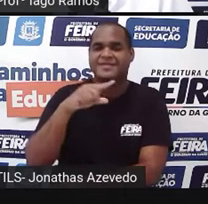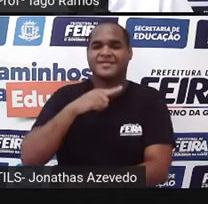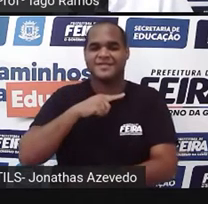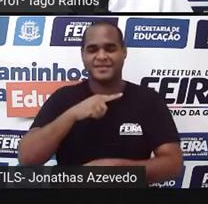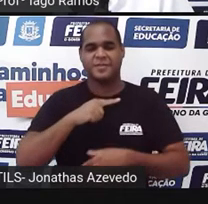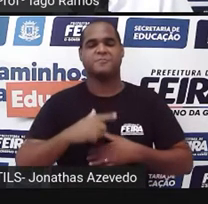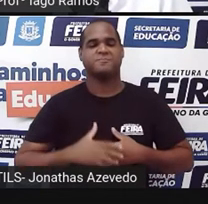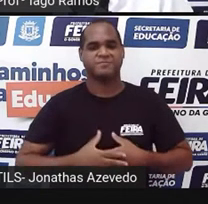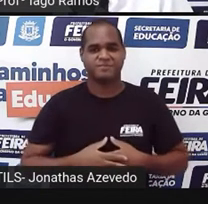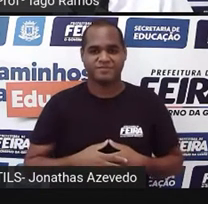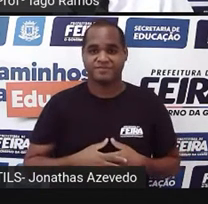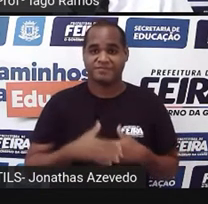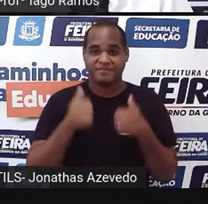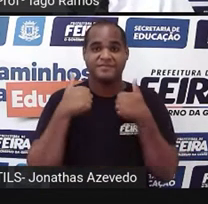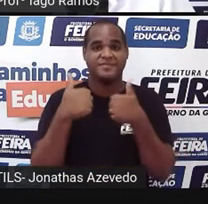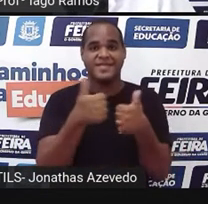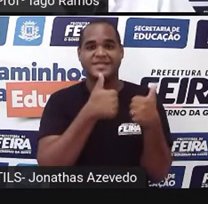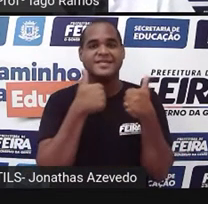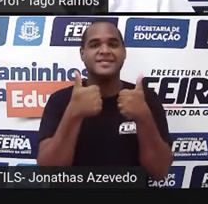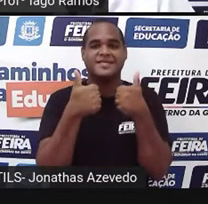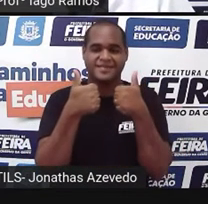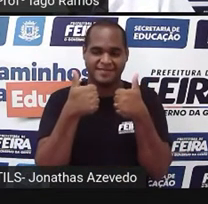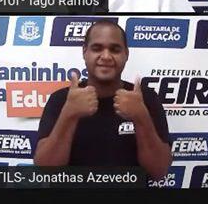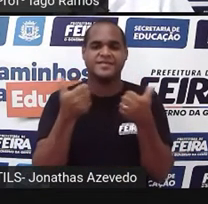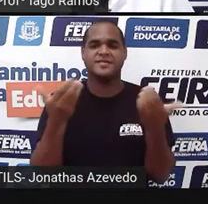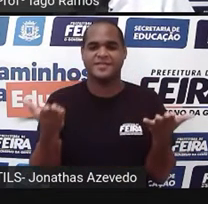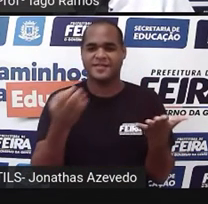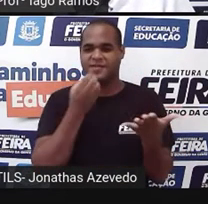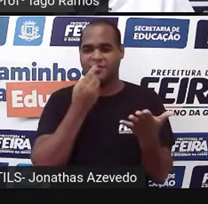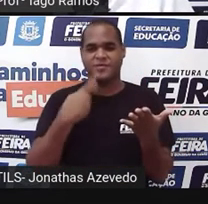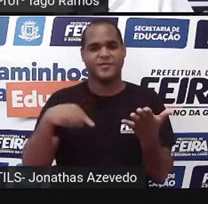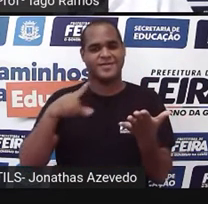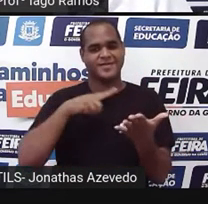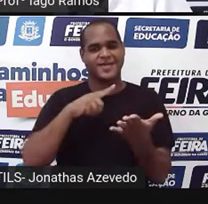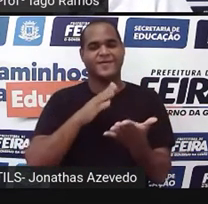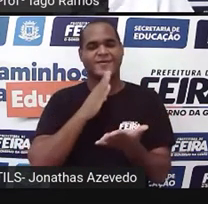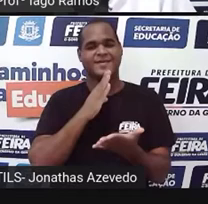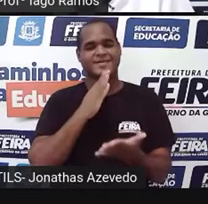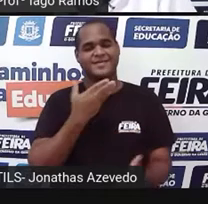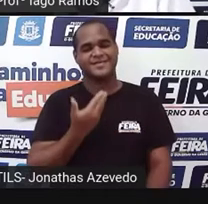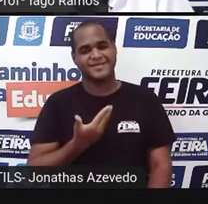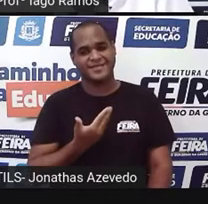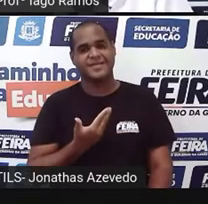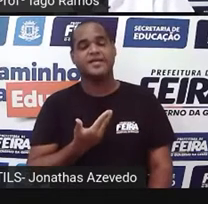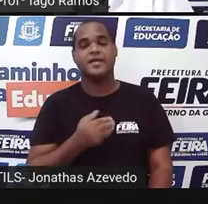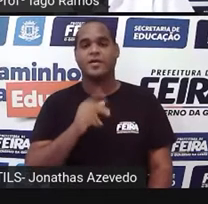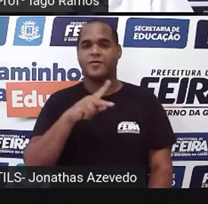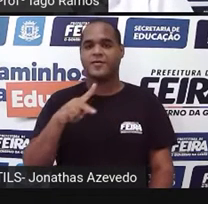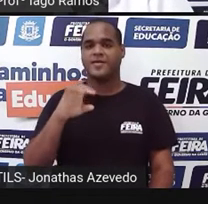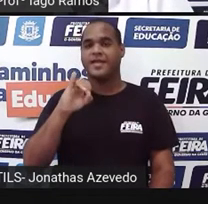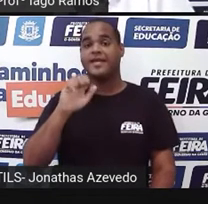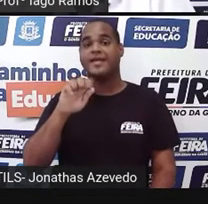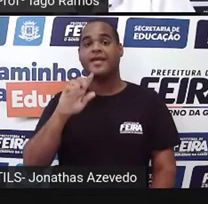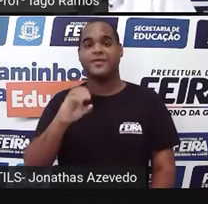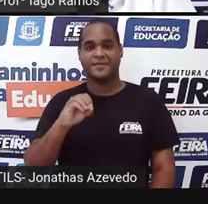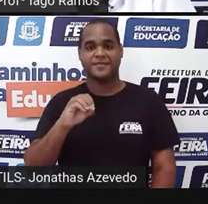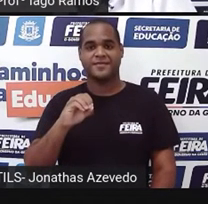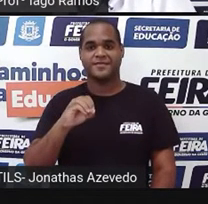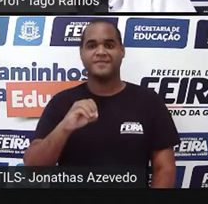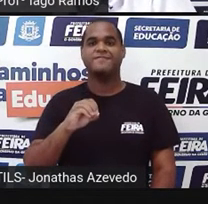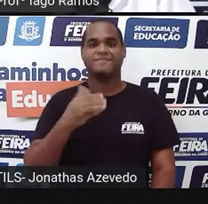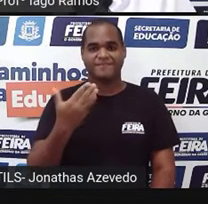8º ano beleza bom você já deve me conhecer eu sou o professor Iago Ramos